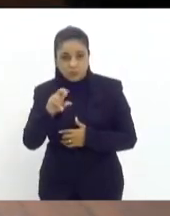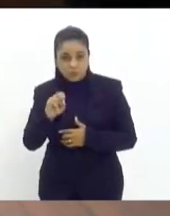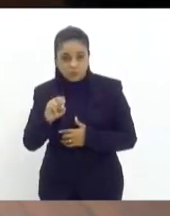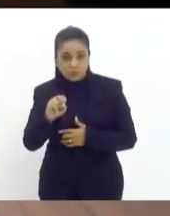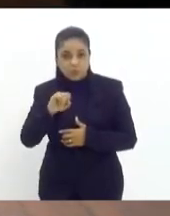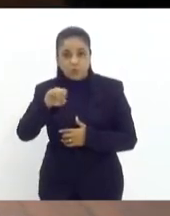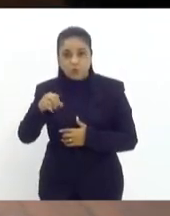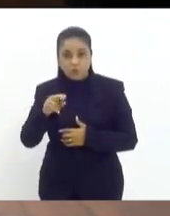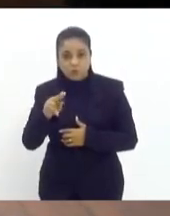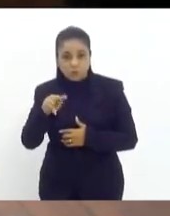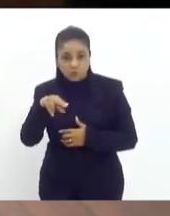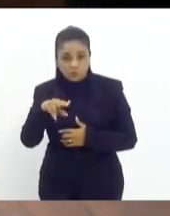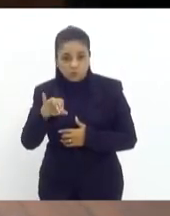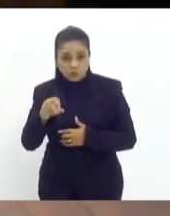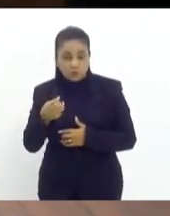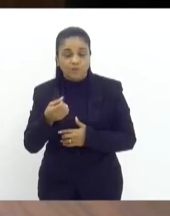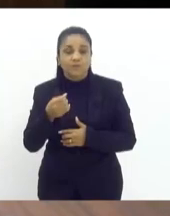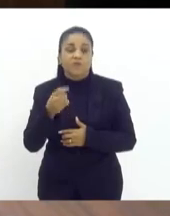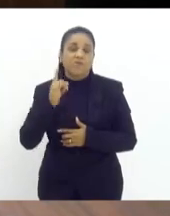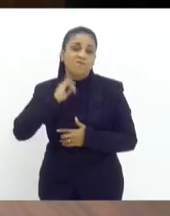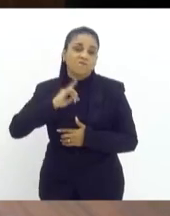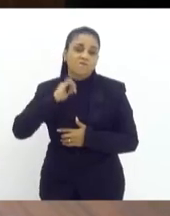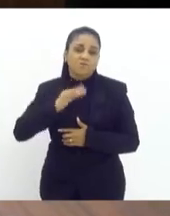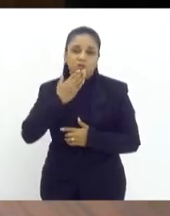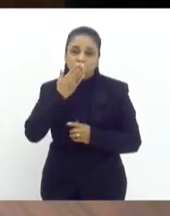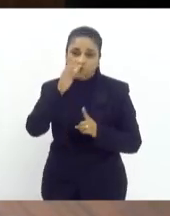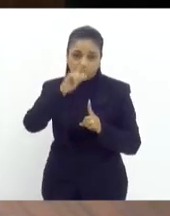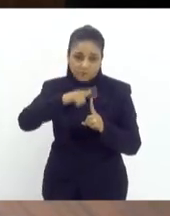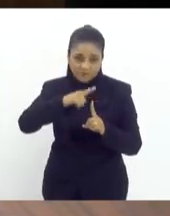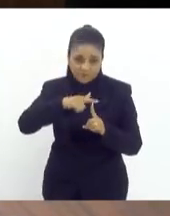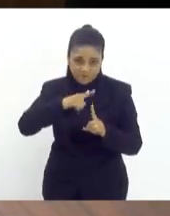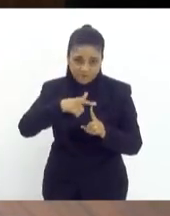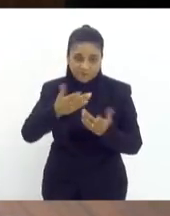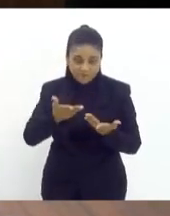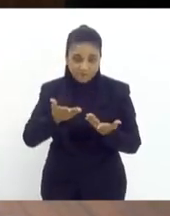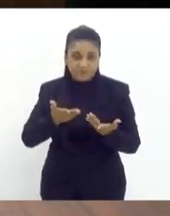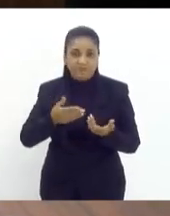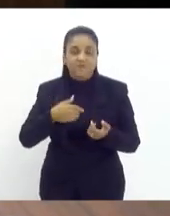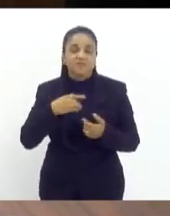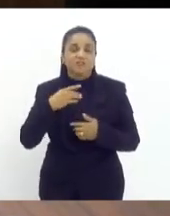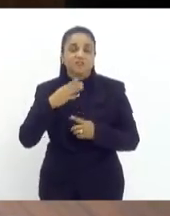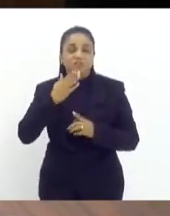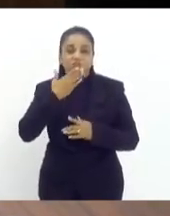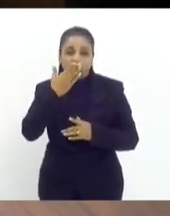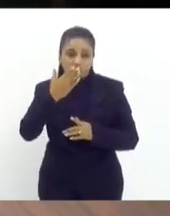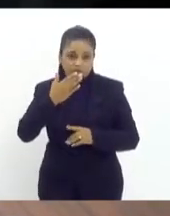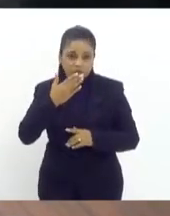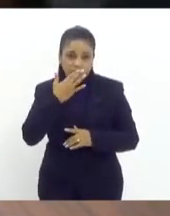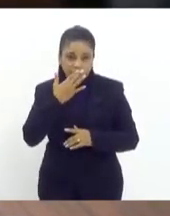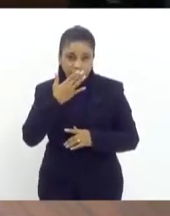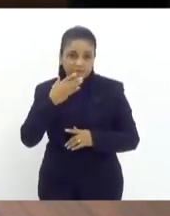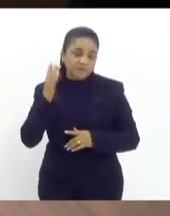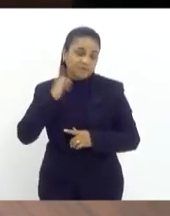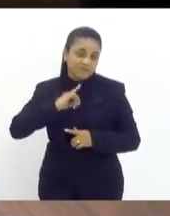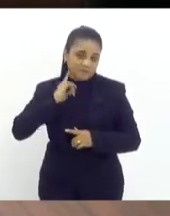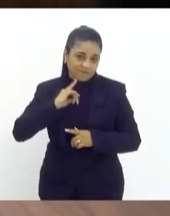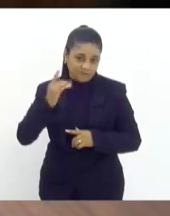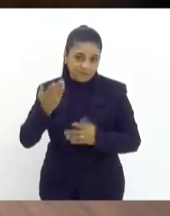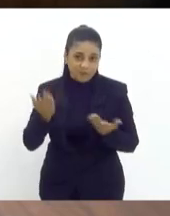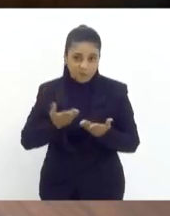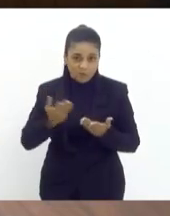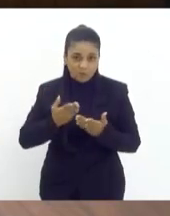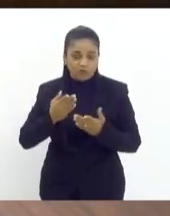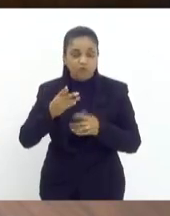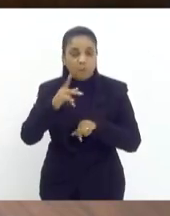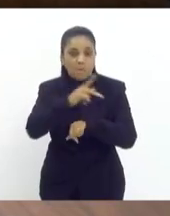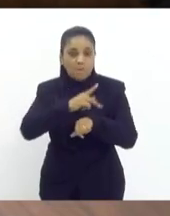de Regatas do Flamengo hoje no Real Madrid foi o objeto de mais de 10